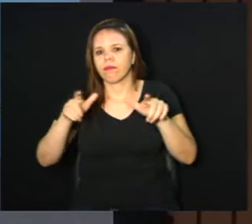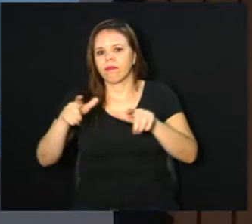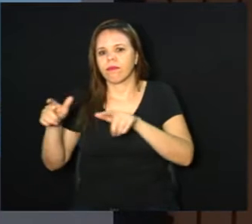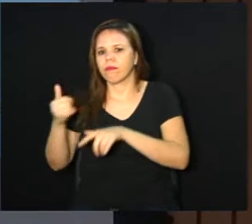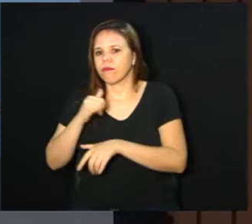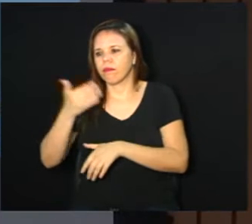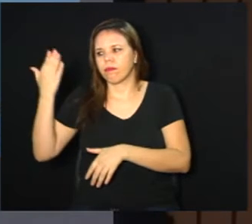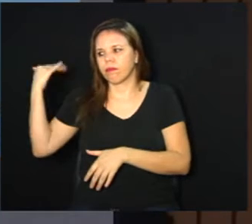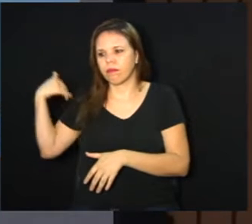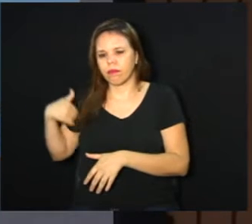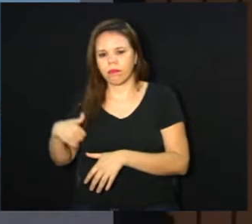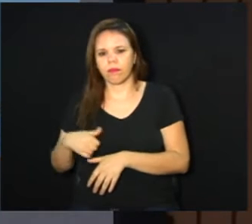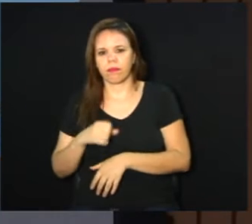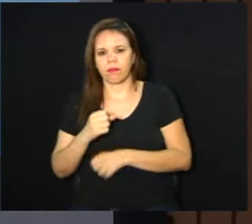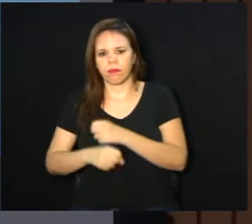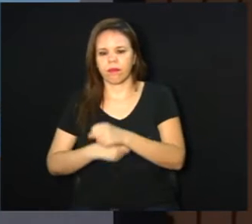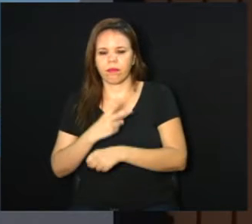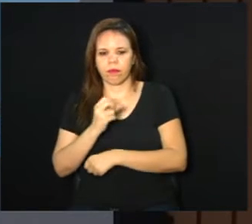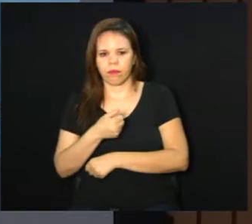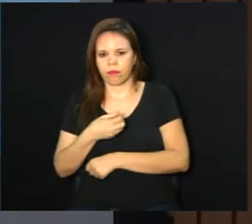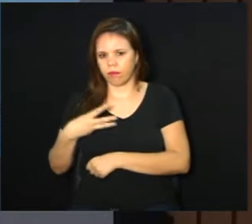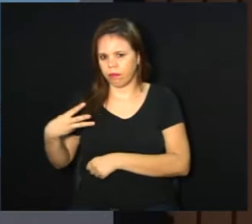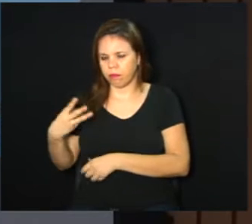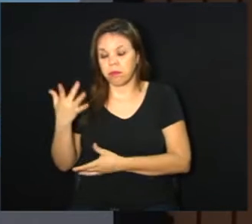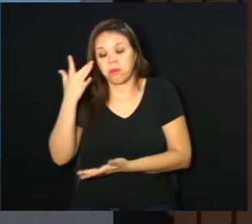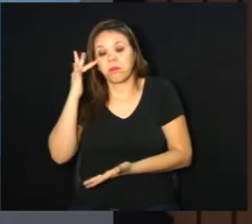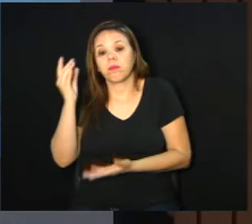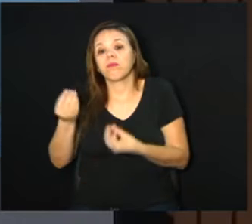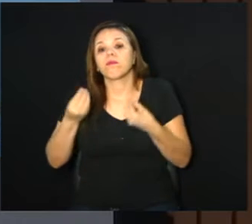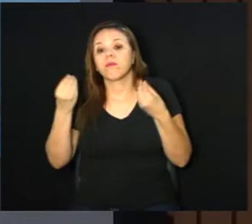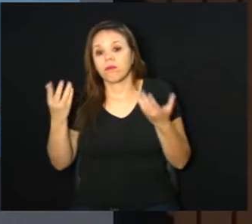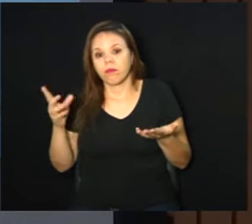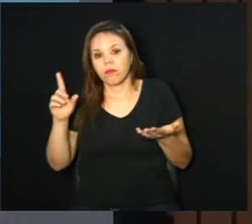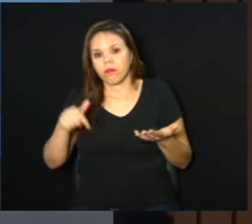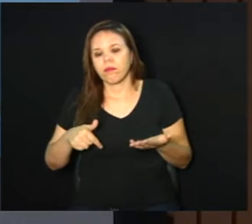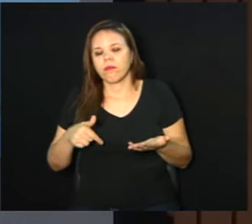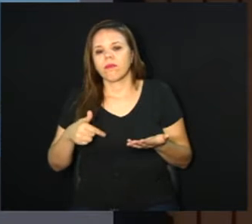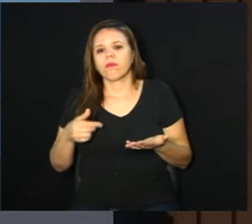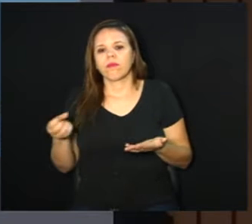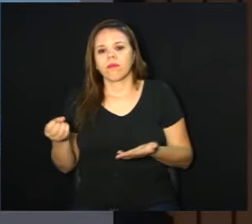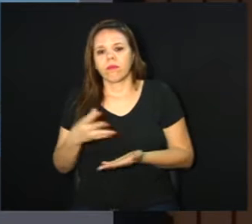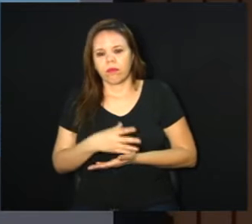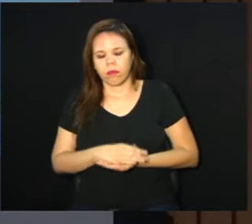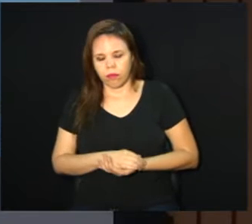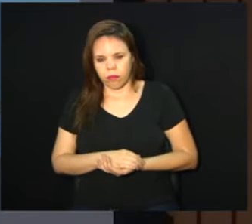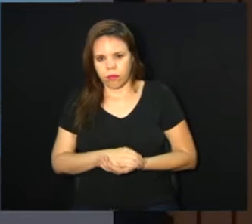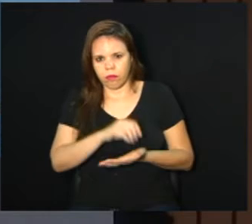na época, isso em 2013, sabia como seriam essas novas tratativas do